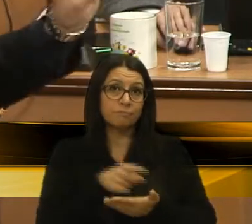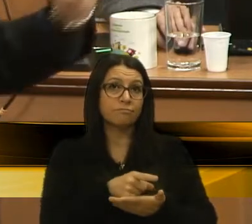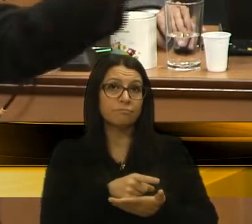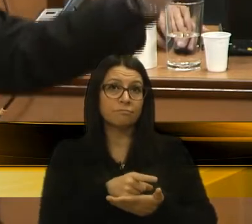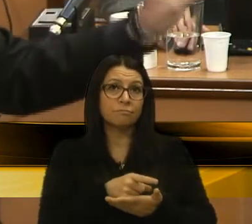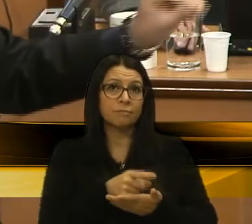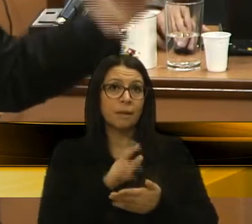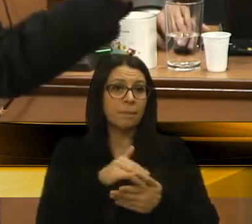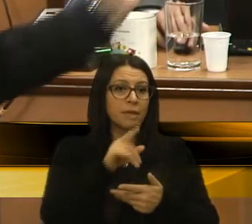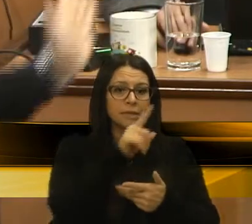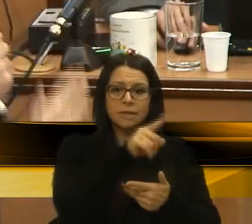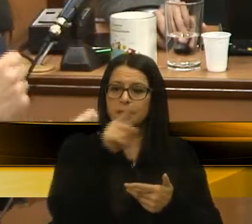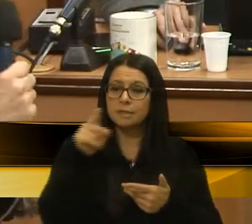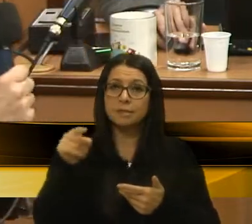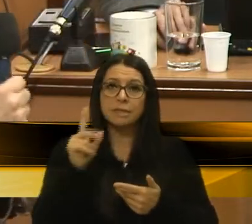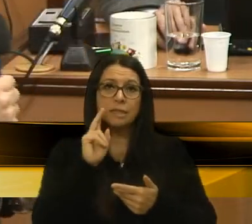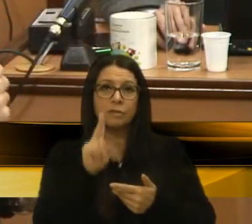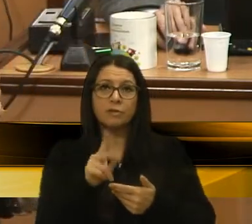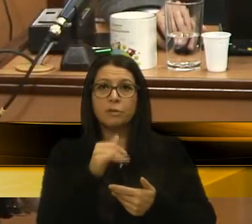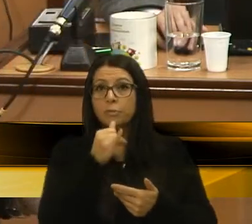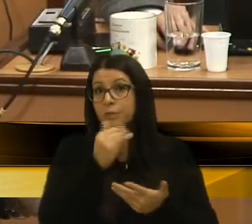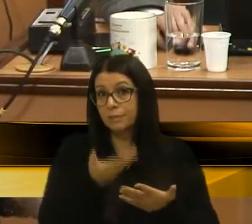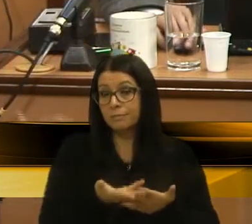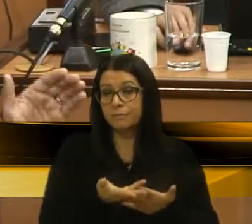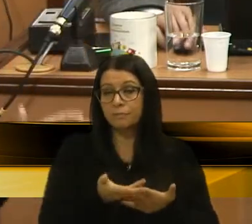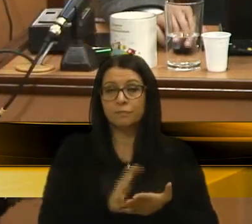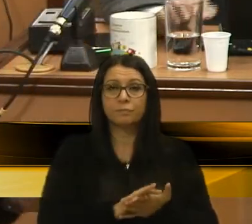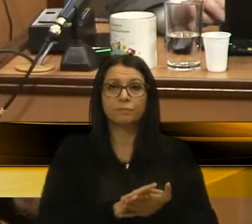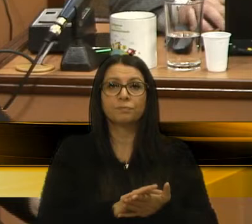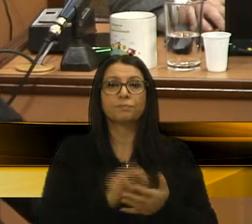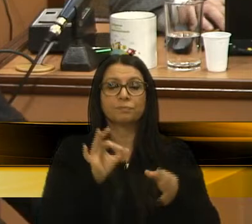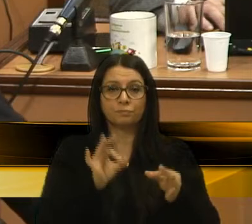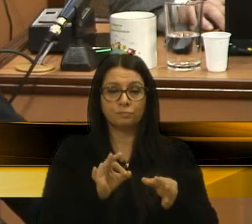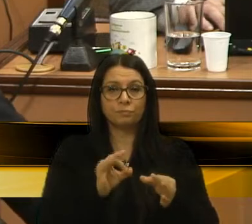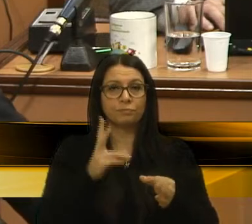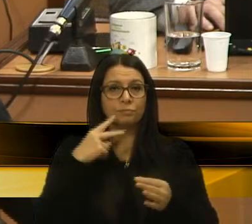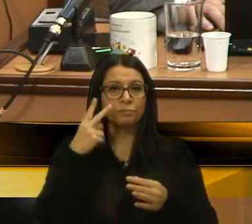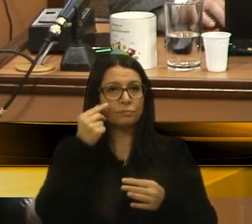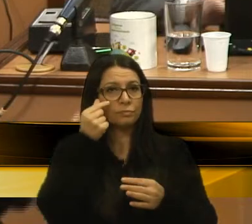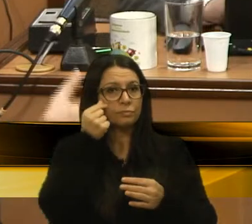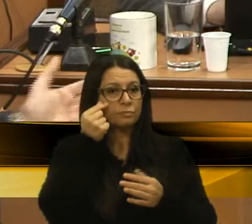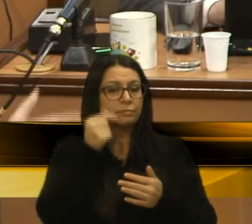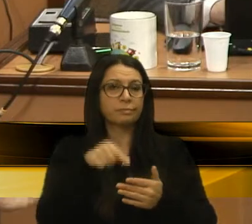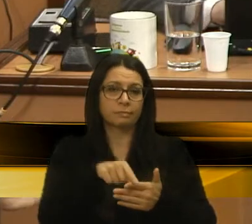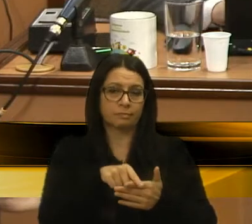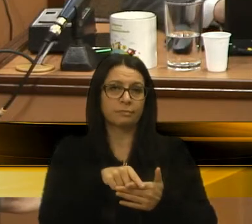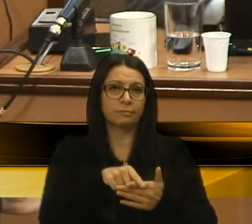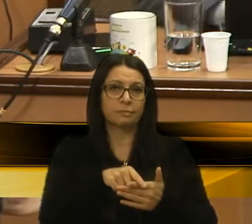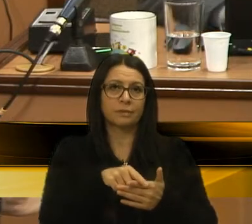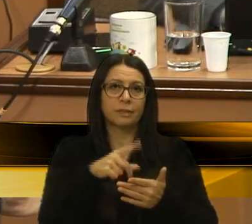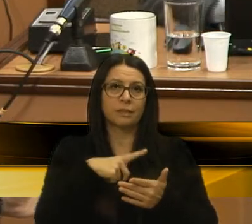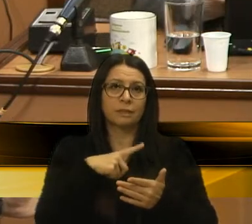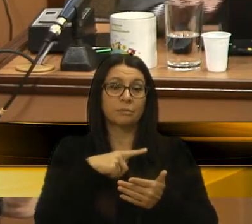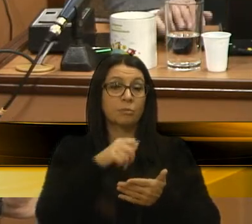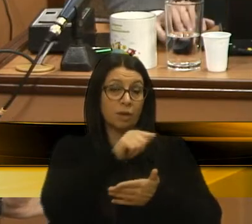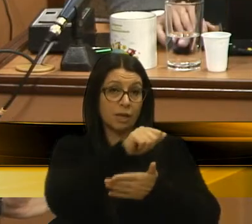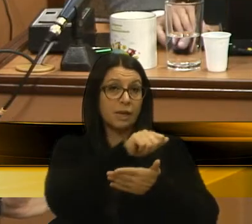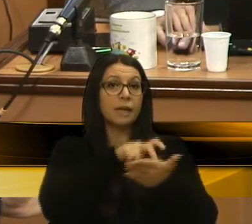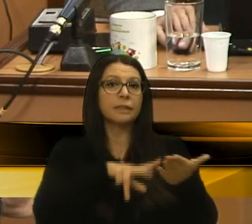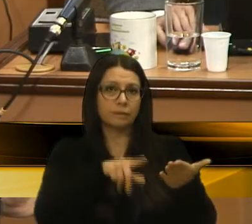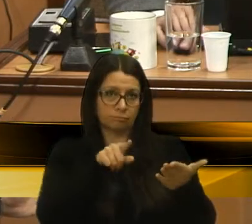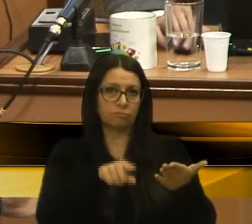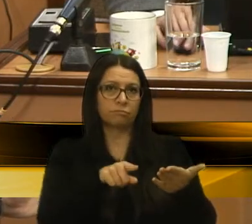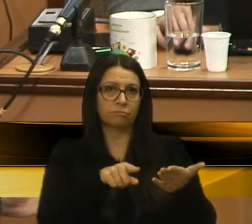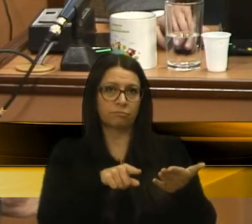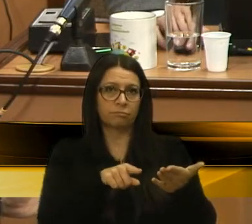mais pontuais que bateram na trave, por exemplo. Então, com certeza, vereador Eloy, né, nós devemos analisar isso, né,